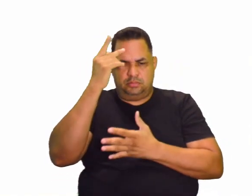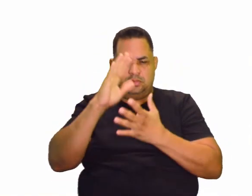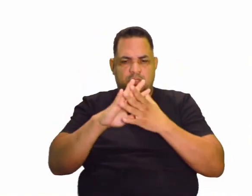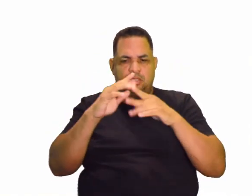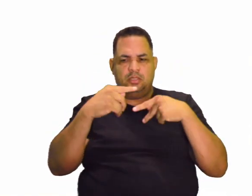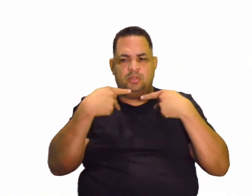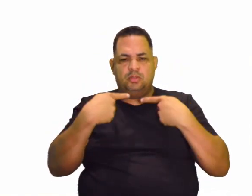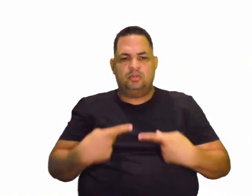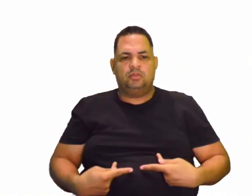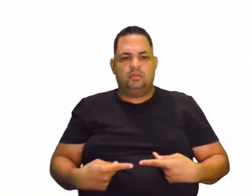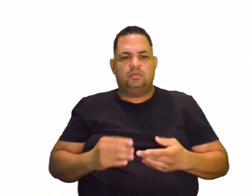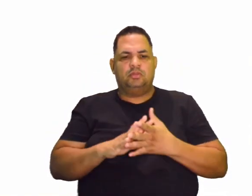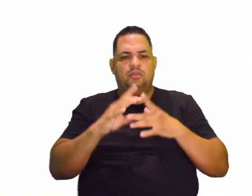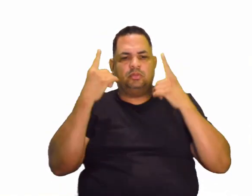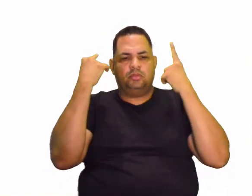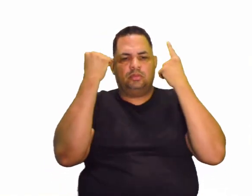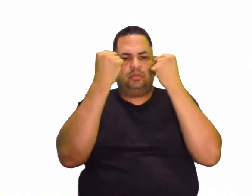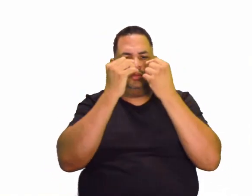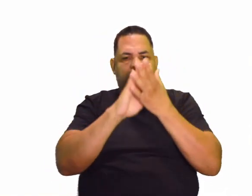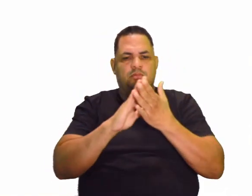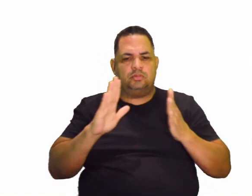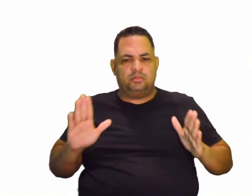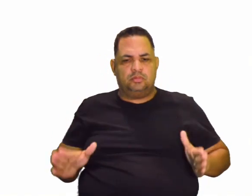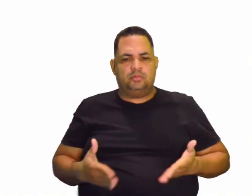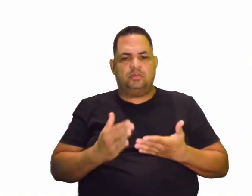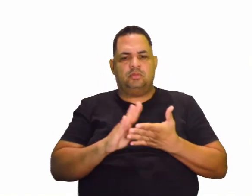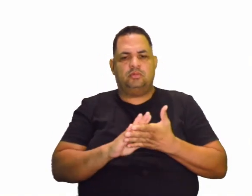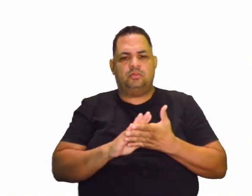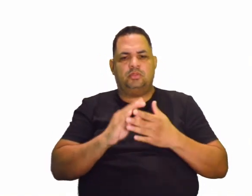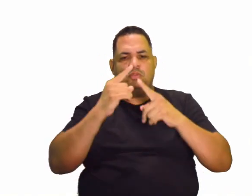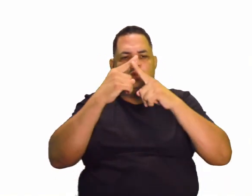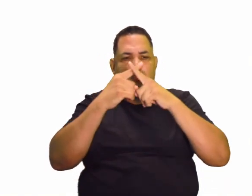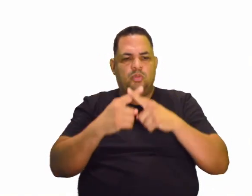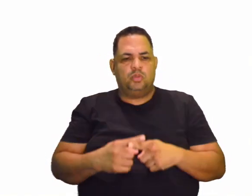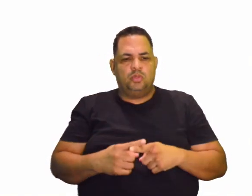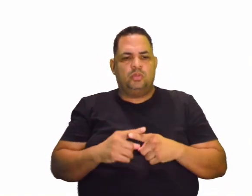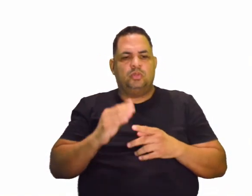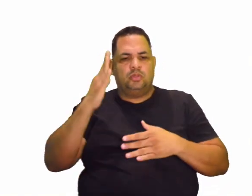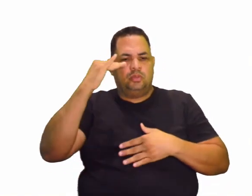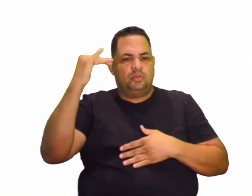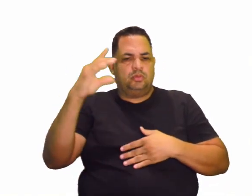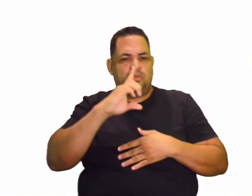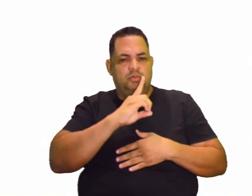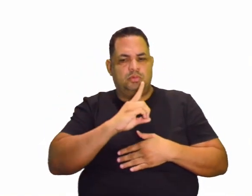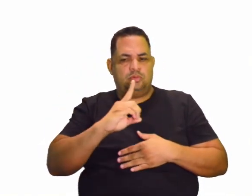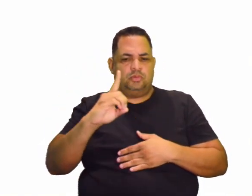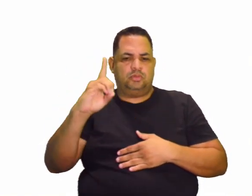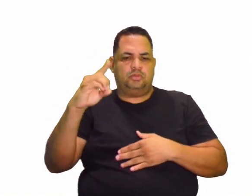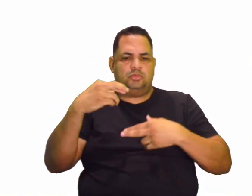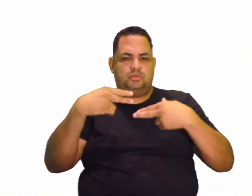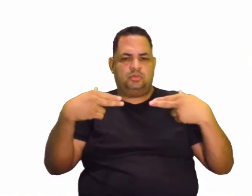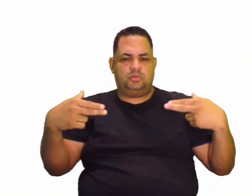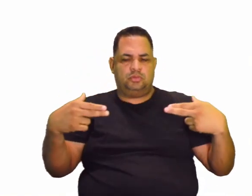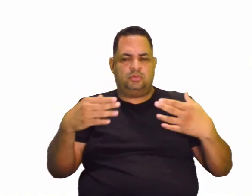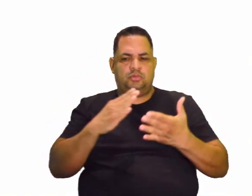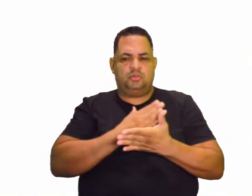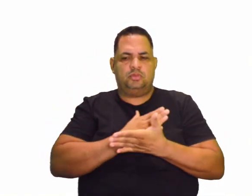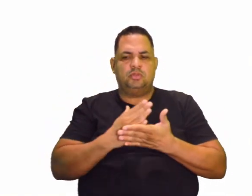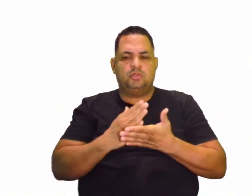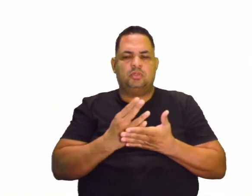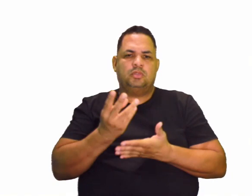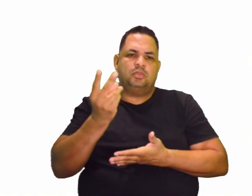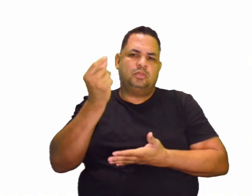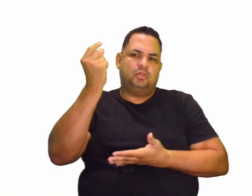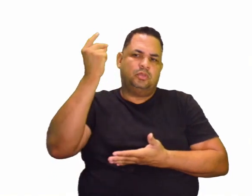humanos. Os gregos promoviam jogos em homenagem aos deuses. Então, esses jogos que iniciou desde lá